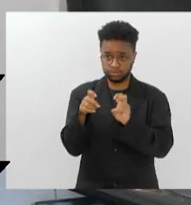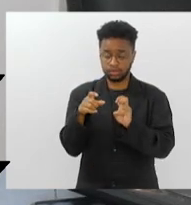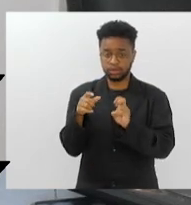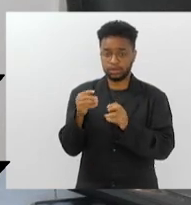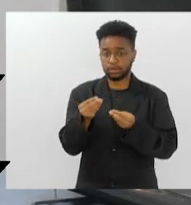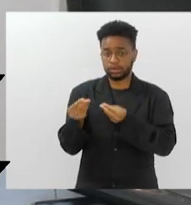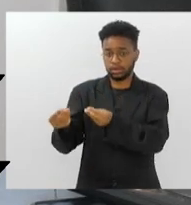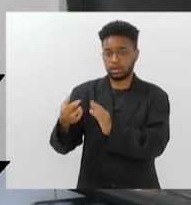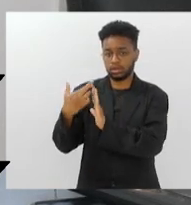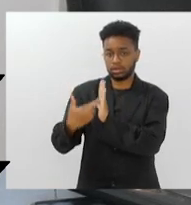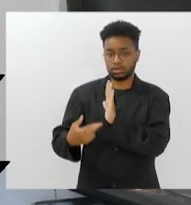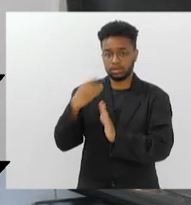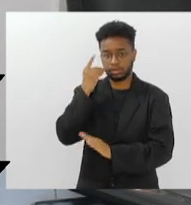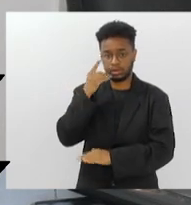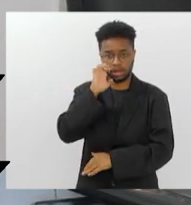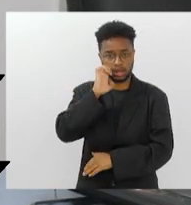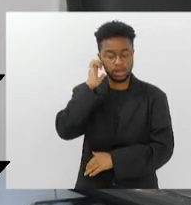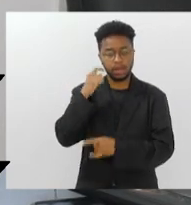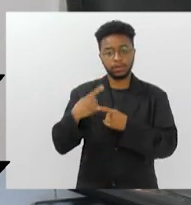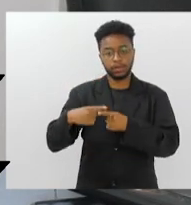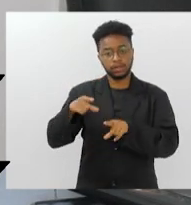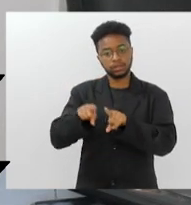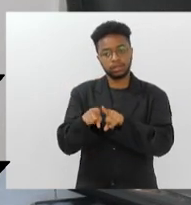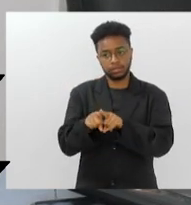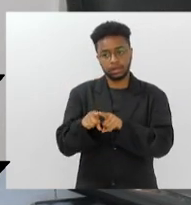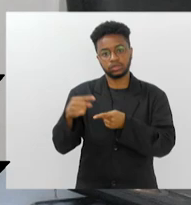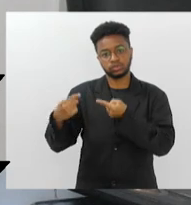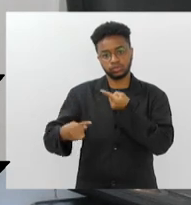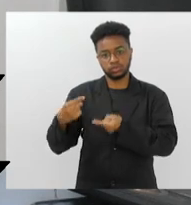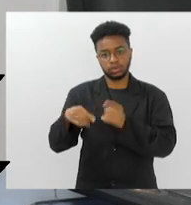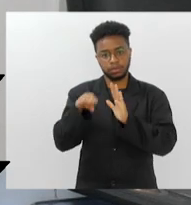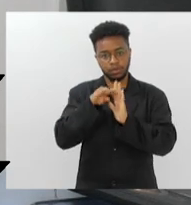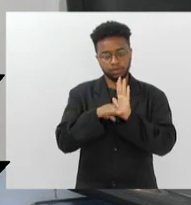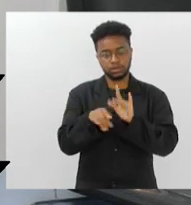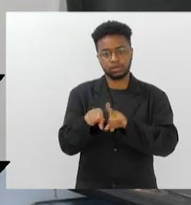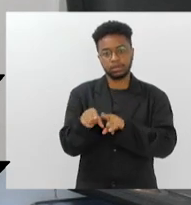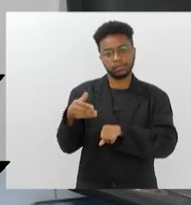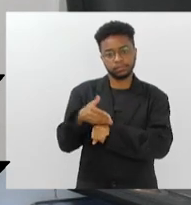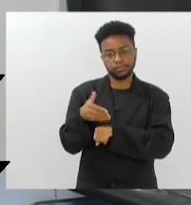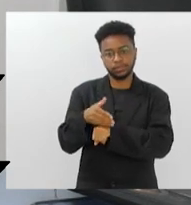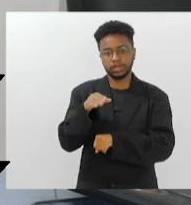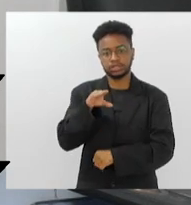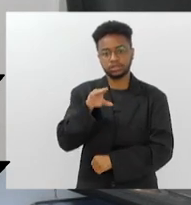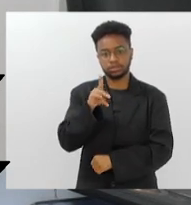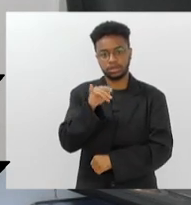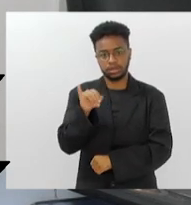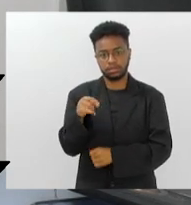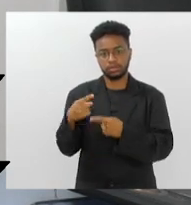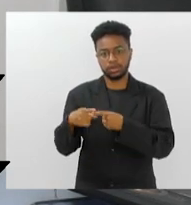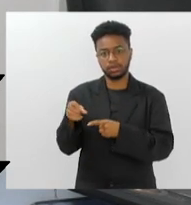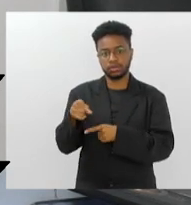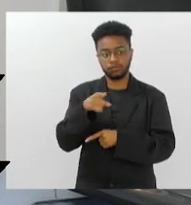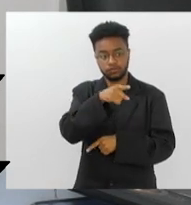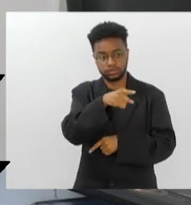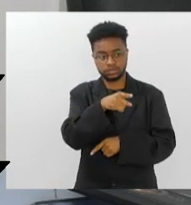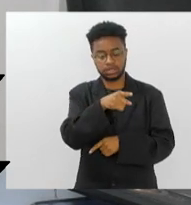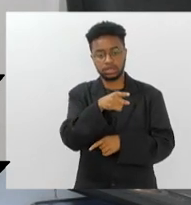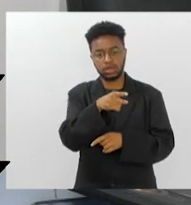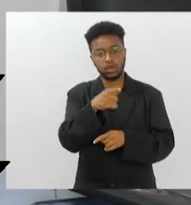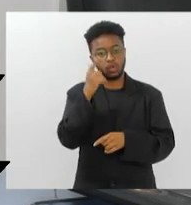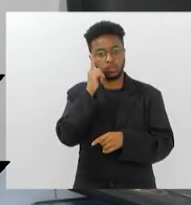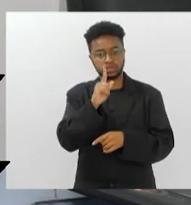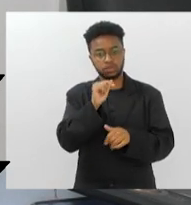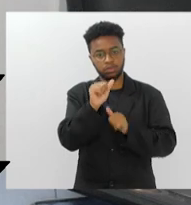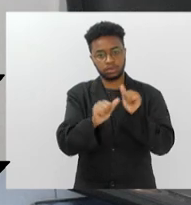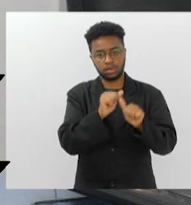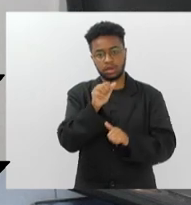para deputada éca que também faz a pauta esteve conosco na CPI para que vossa excelência se torne autor não coautor mas se torne